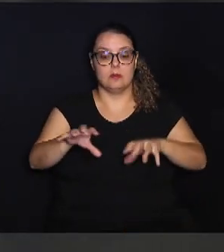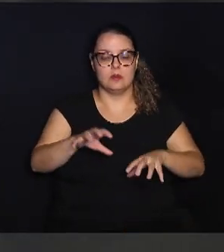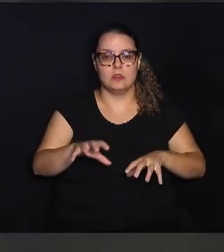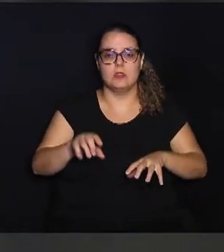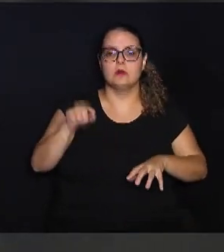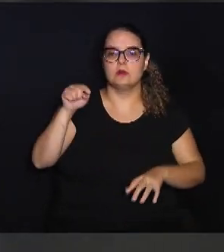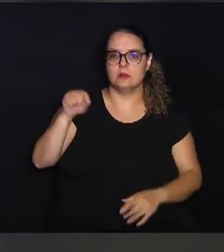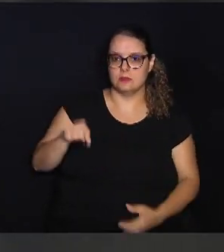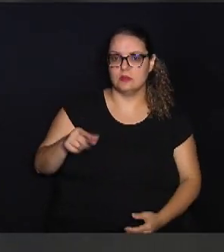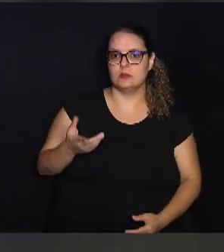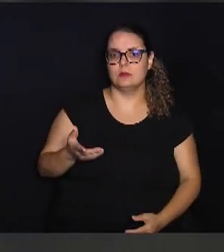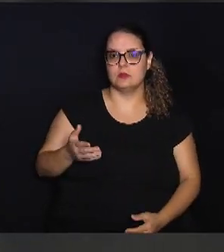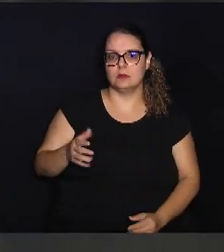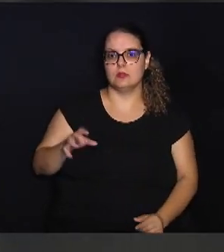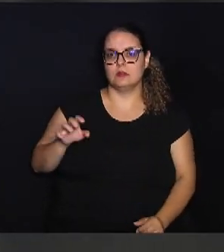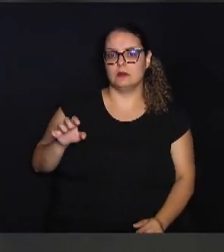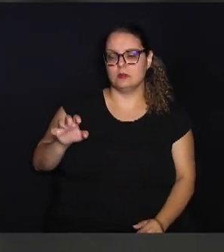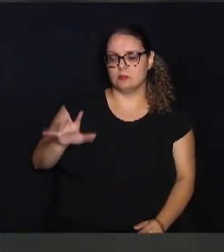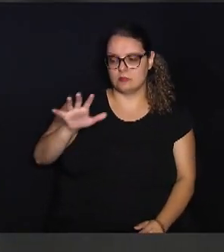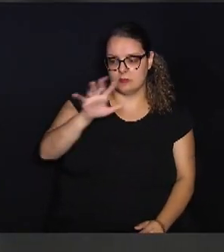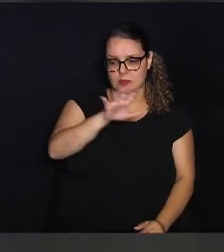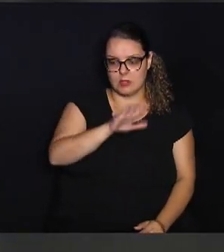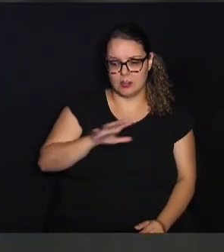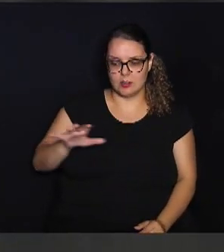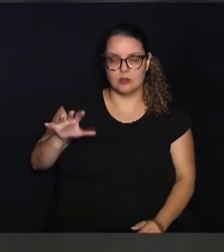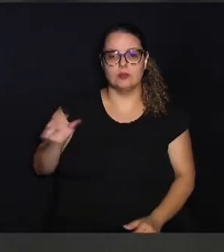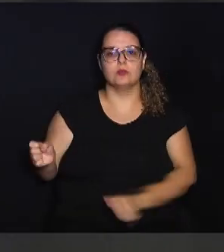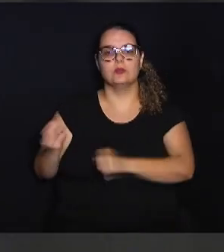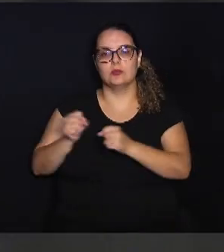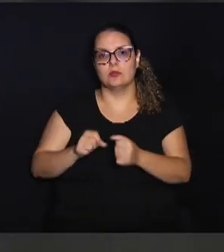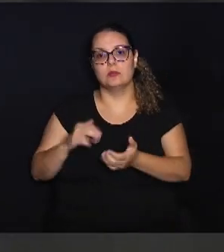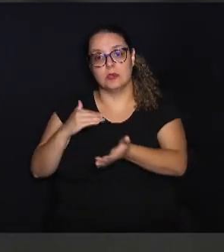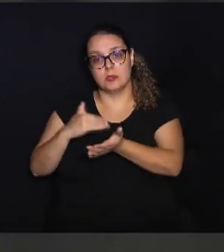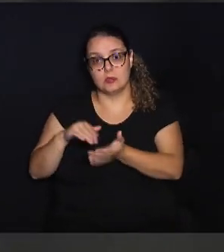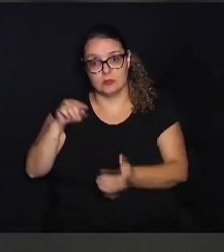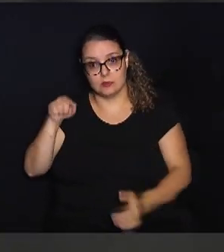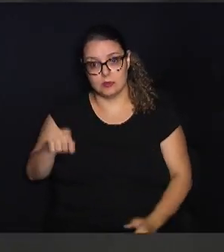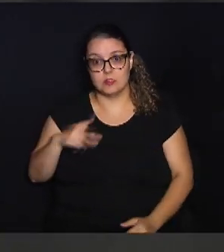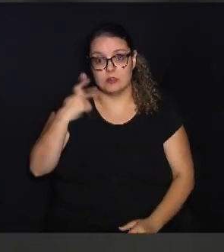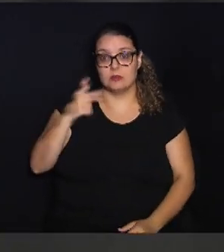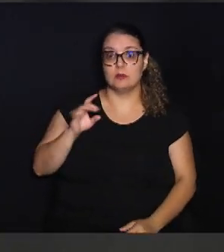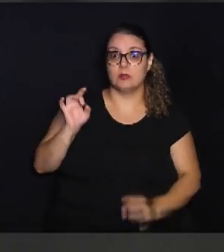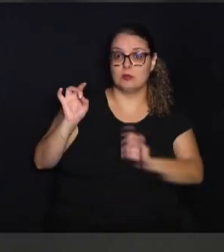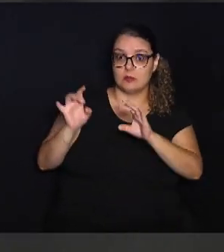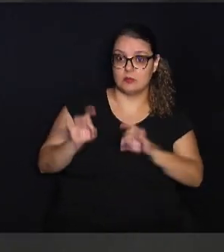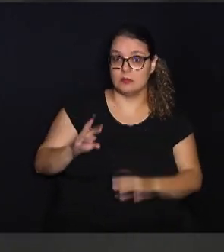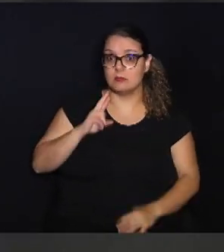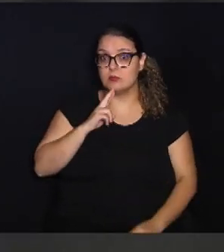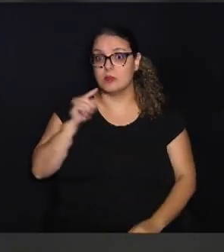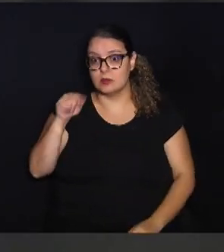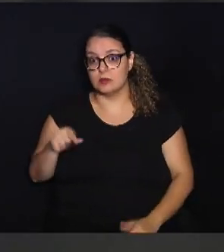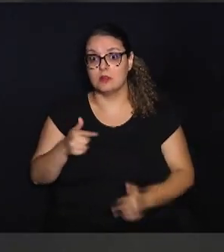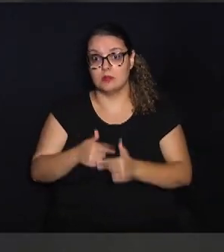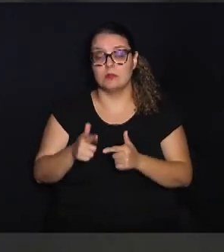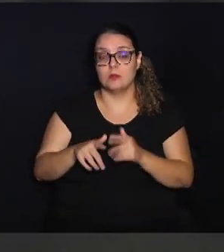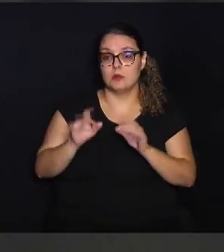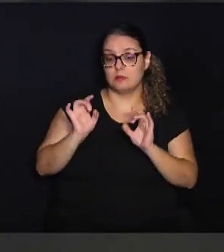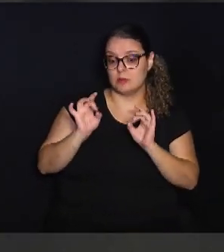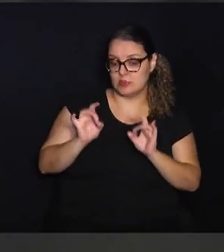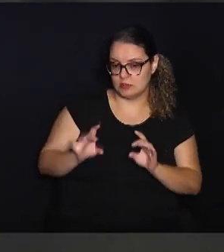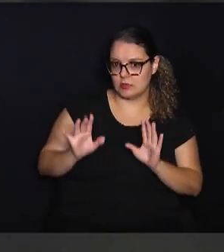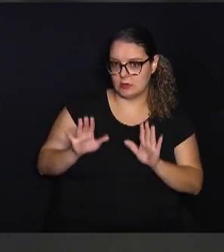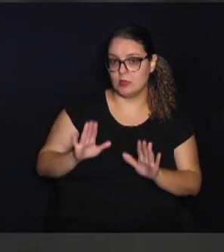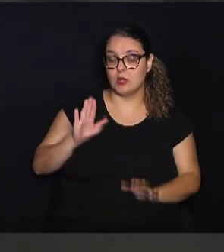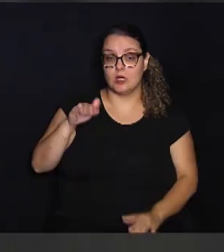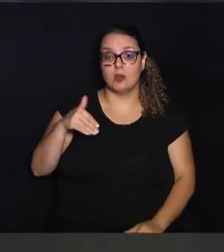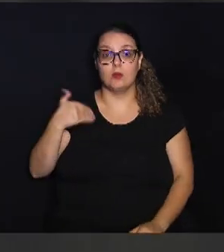vai nas esferas do poder, naquela secretaria, naquele vereador específico para resolver aquele problema específico. Quando